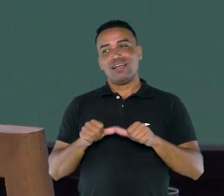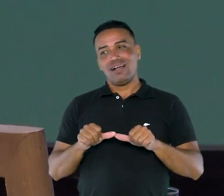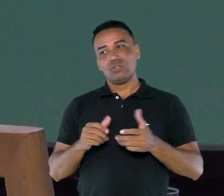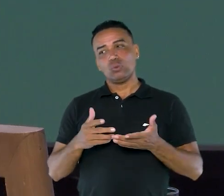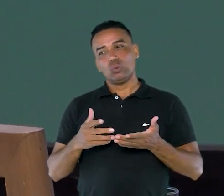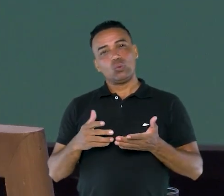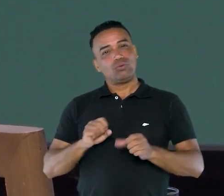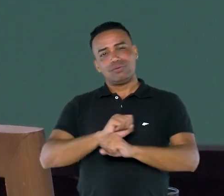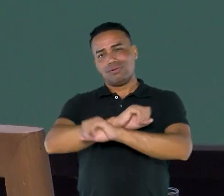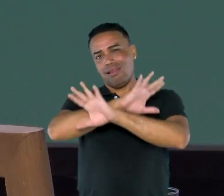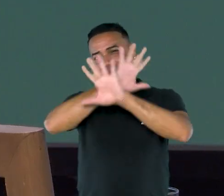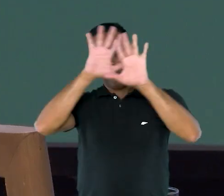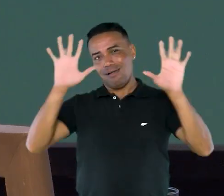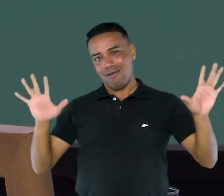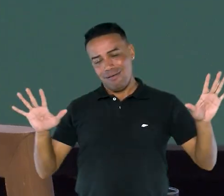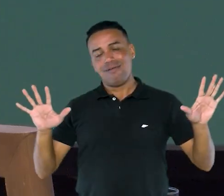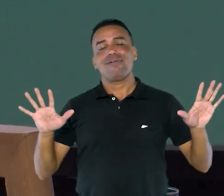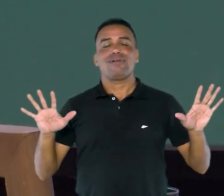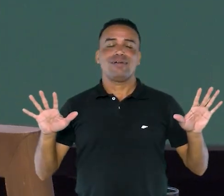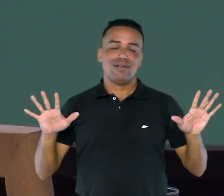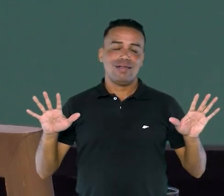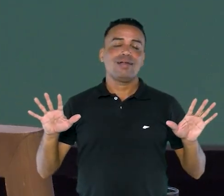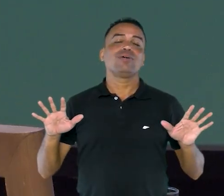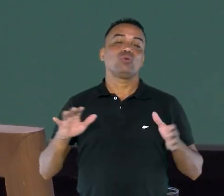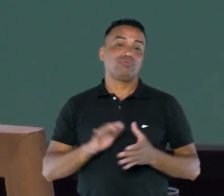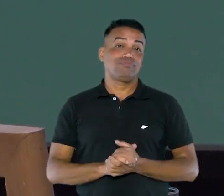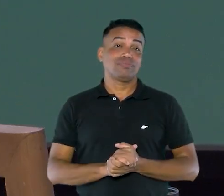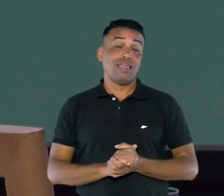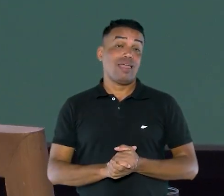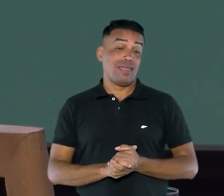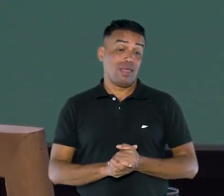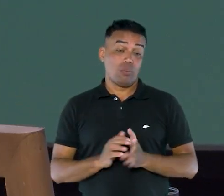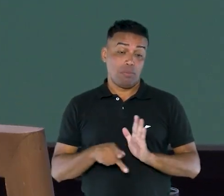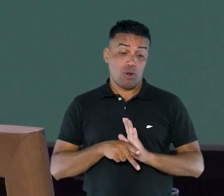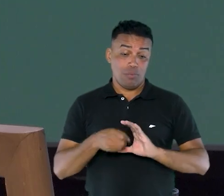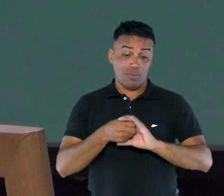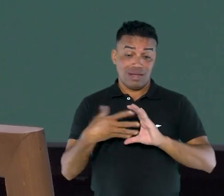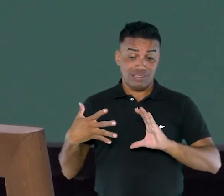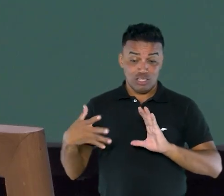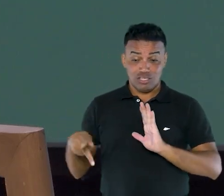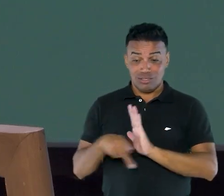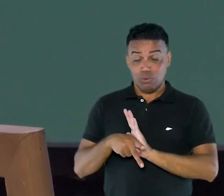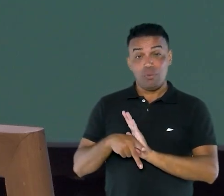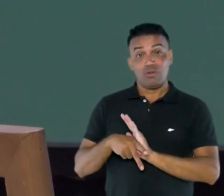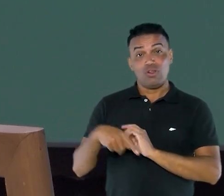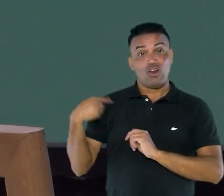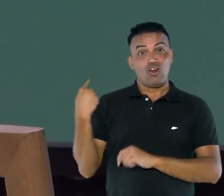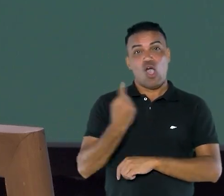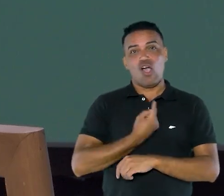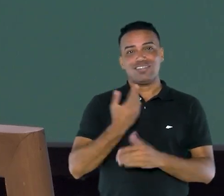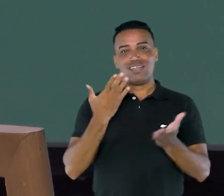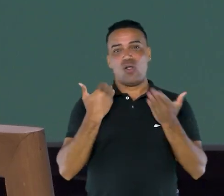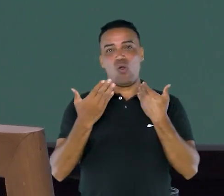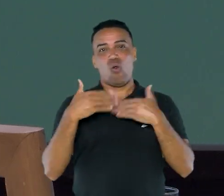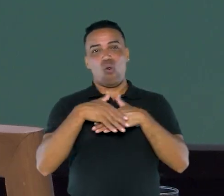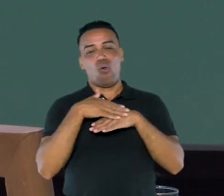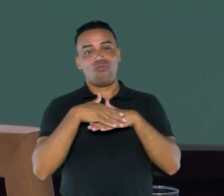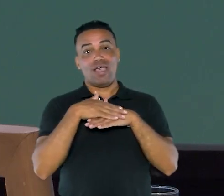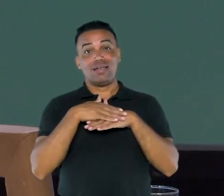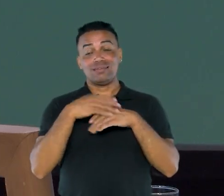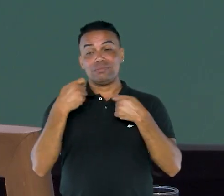cada vez mais claro e está operando como uma premissa dessa nossa conversa, de que tem